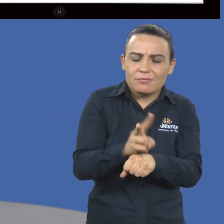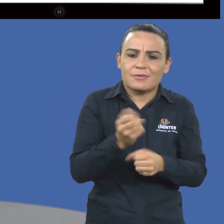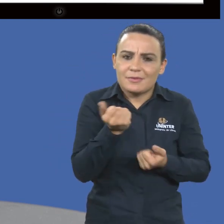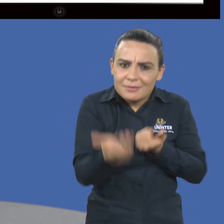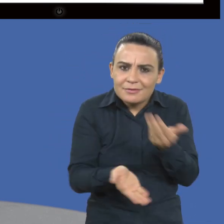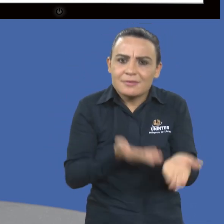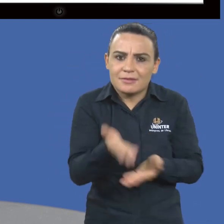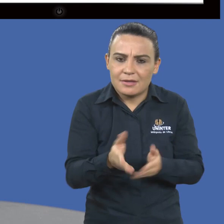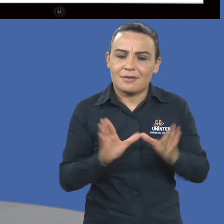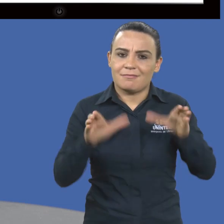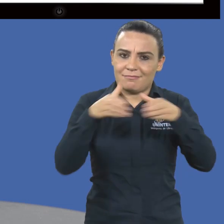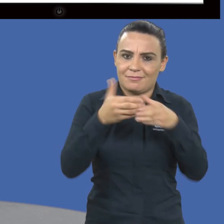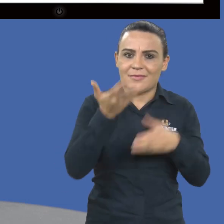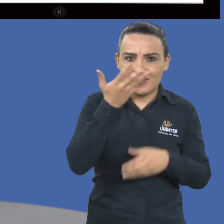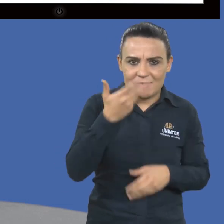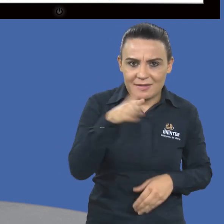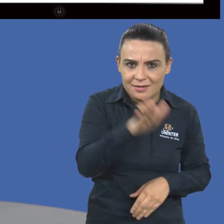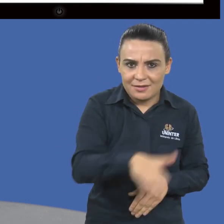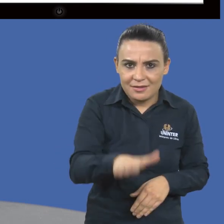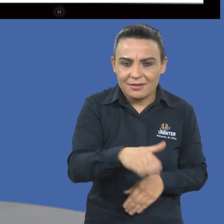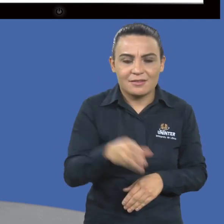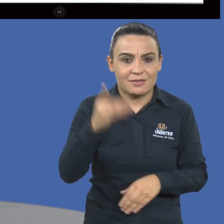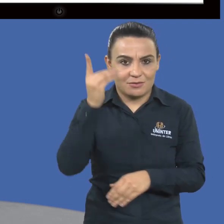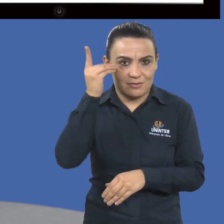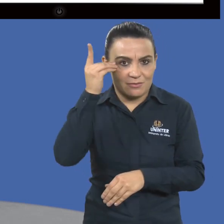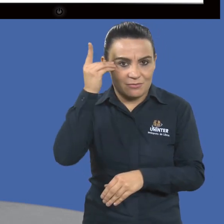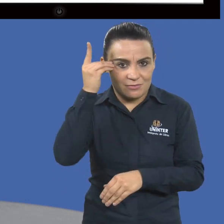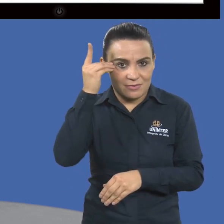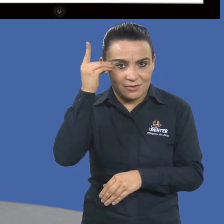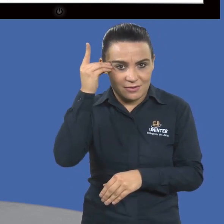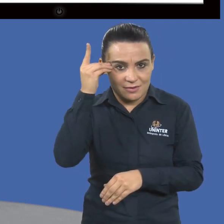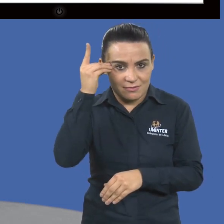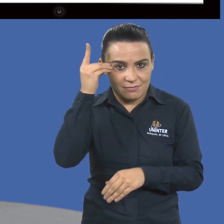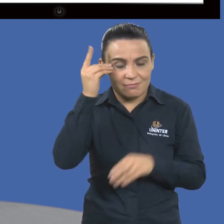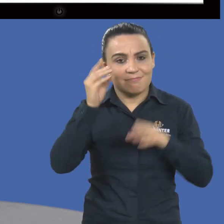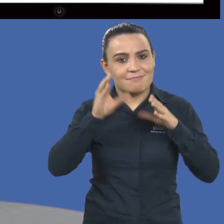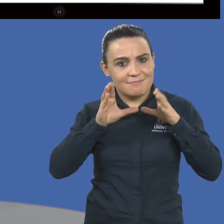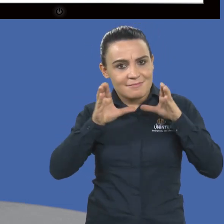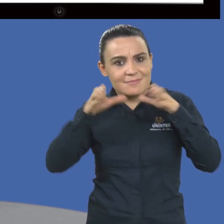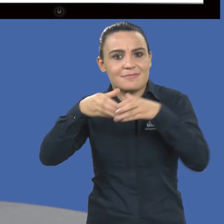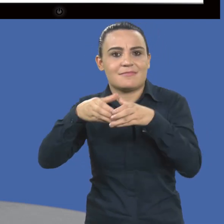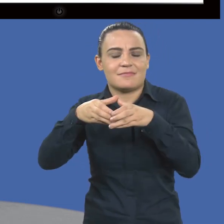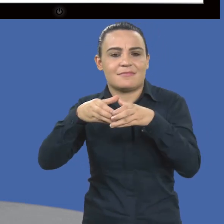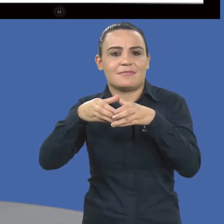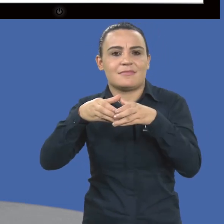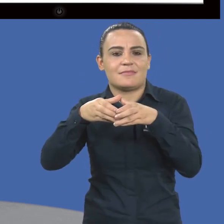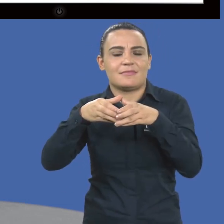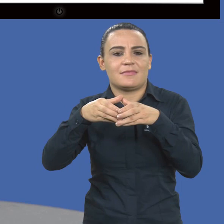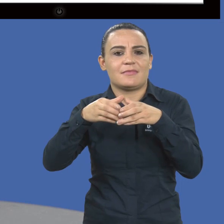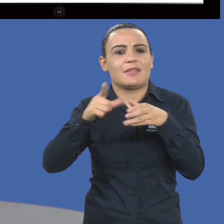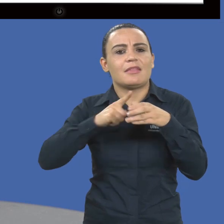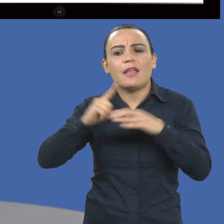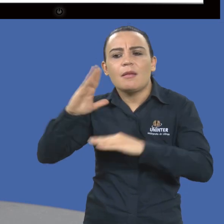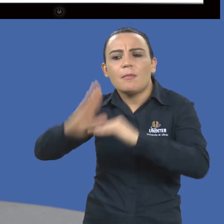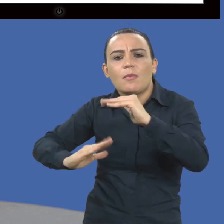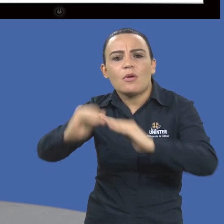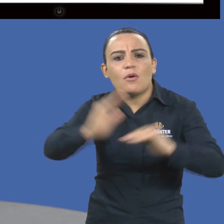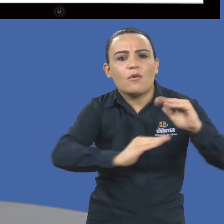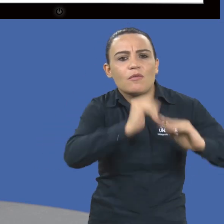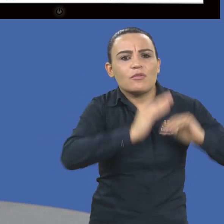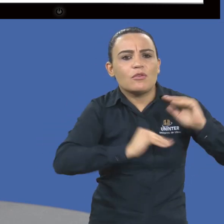para cuidar, né, dessas crianças com síndrome de Down, né, por uma equipe